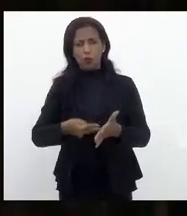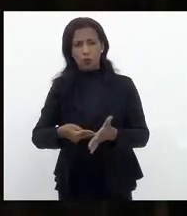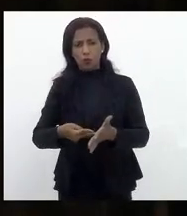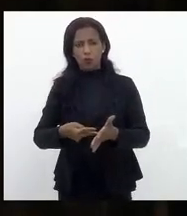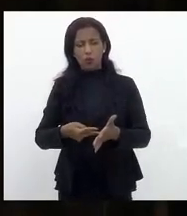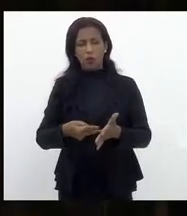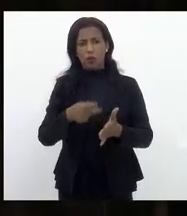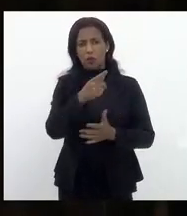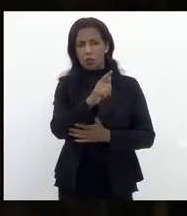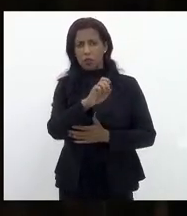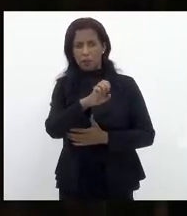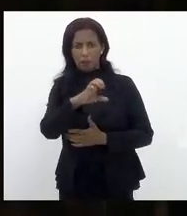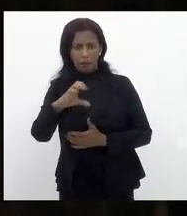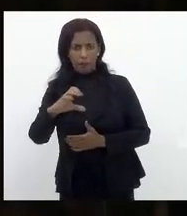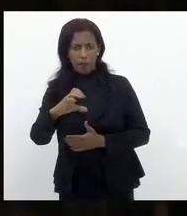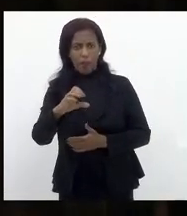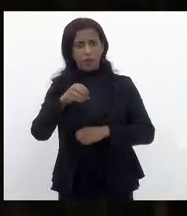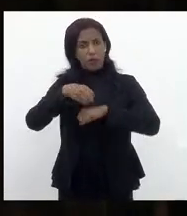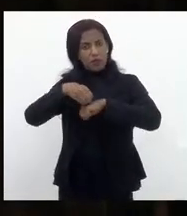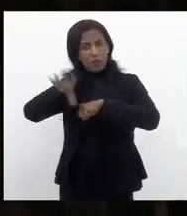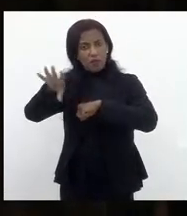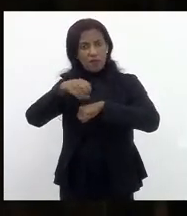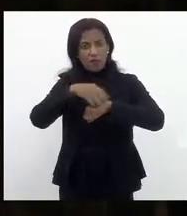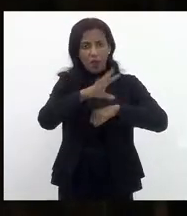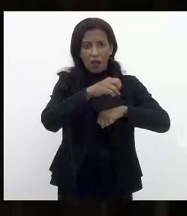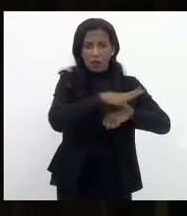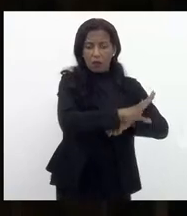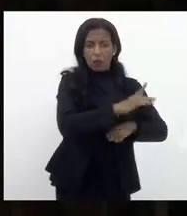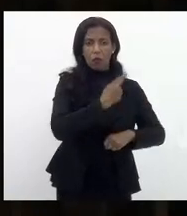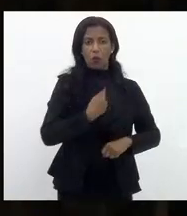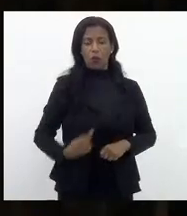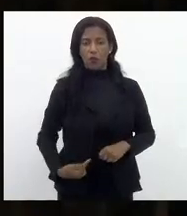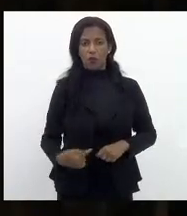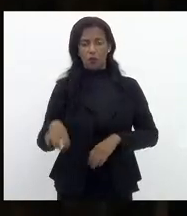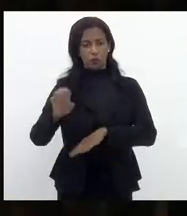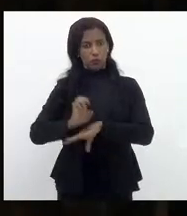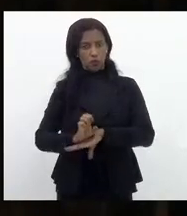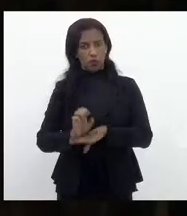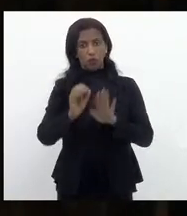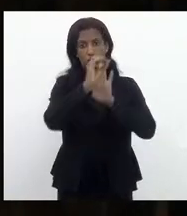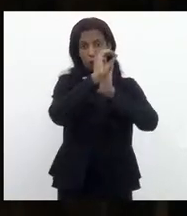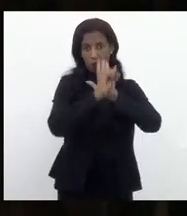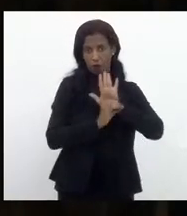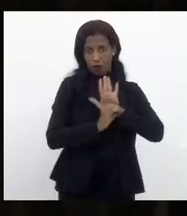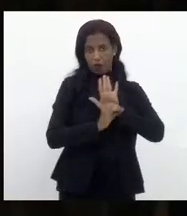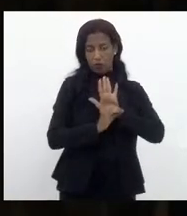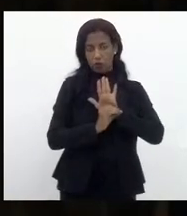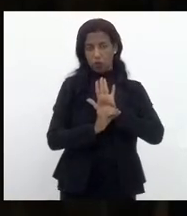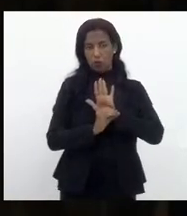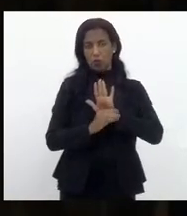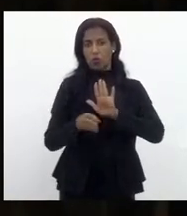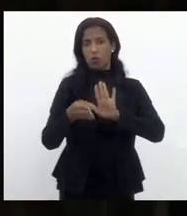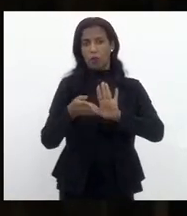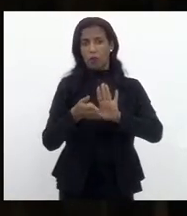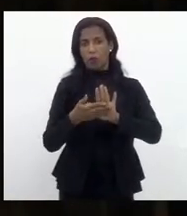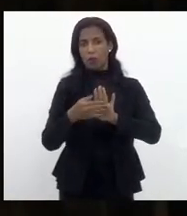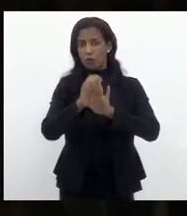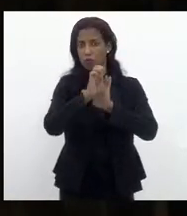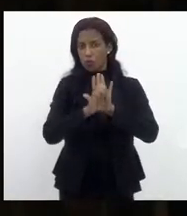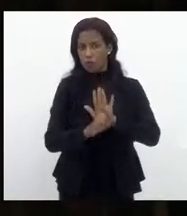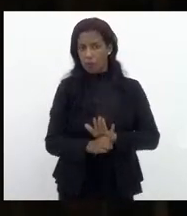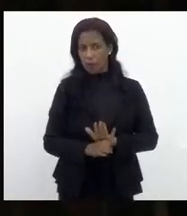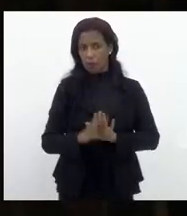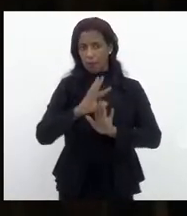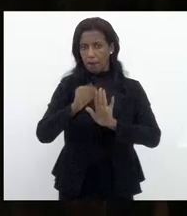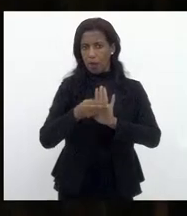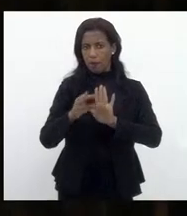das Pets será enviada pelo governo do estado através de ofício e de uma proposição de emenda